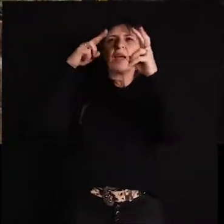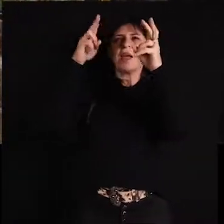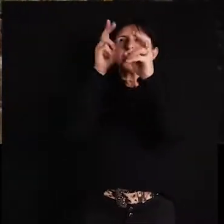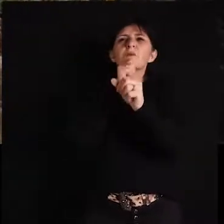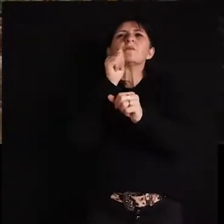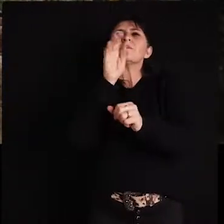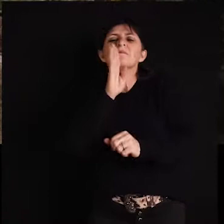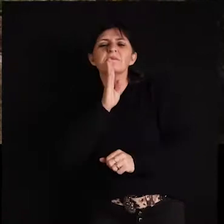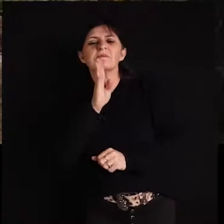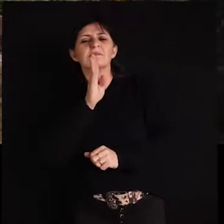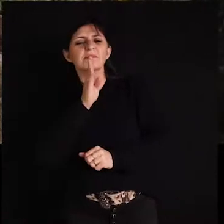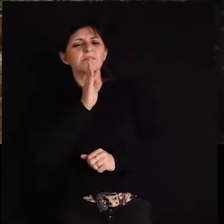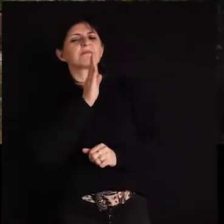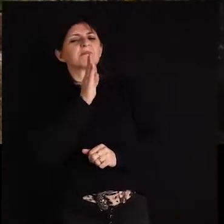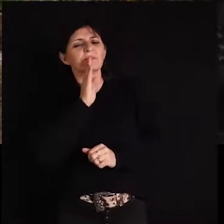do vento.